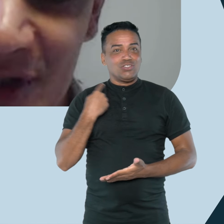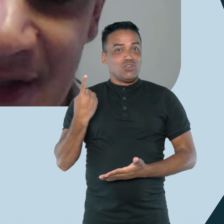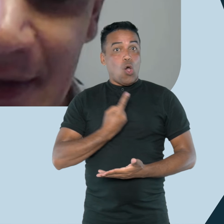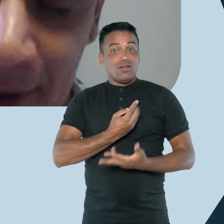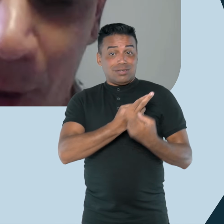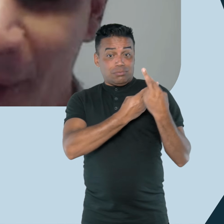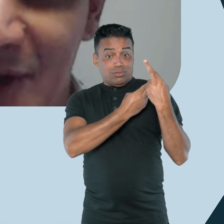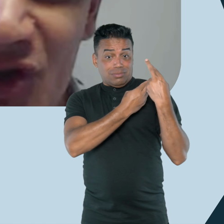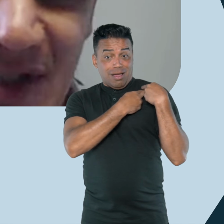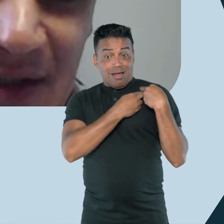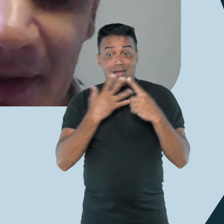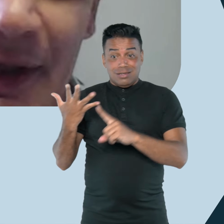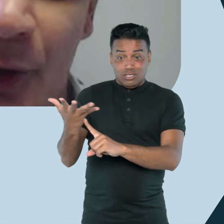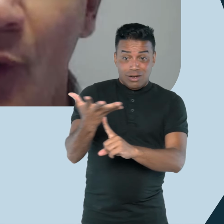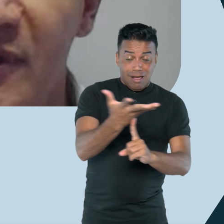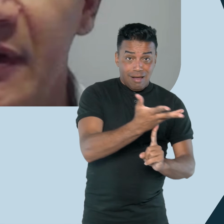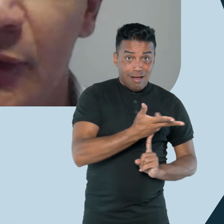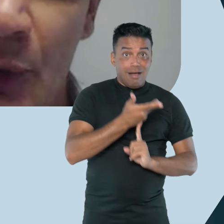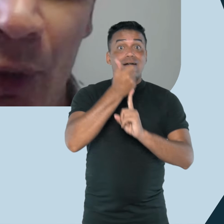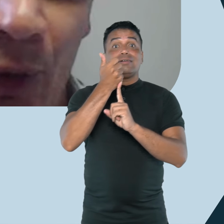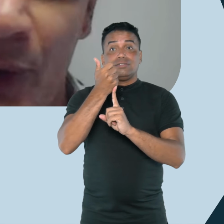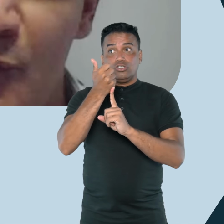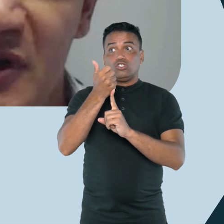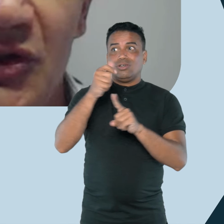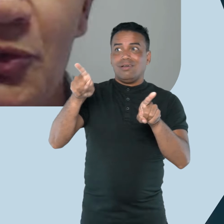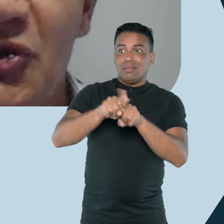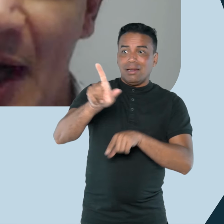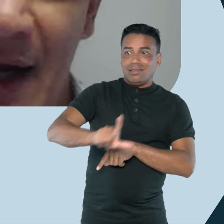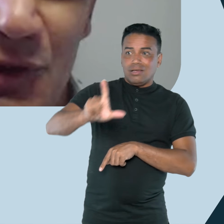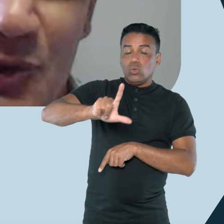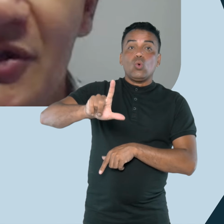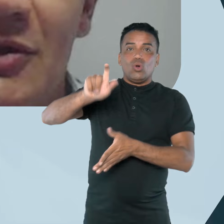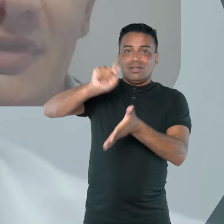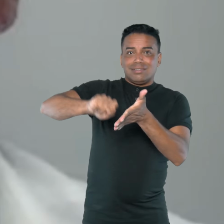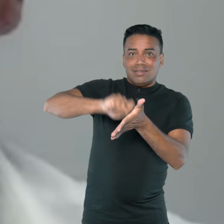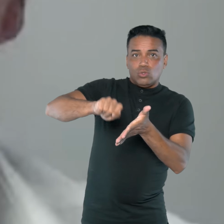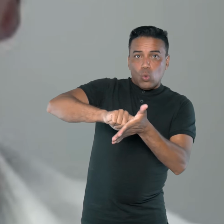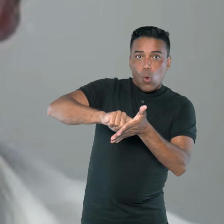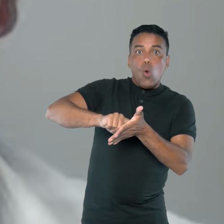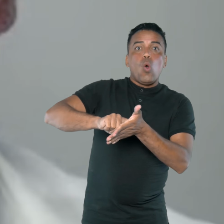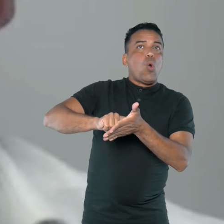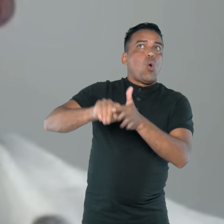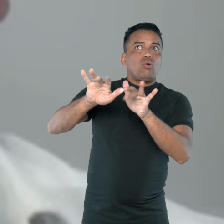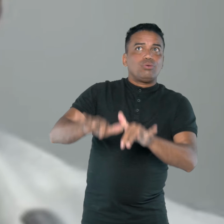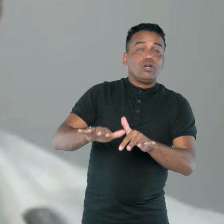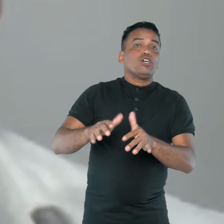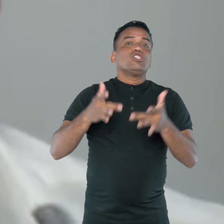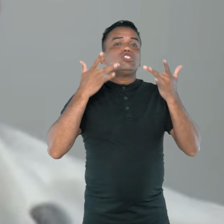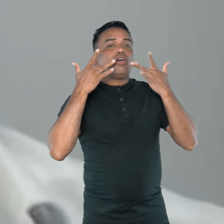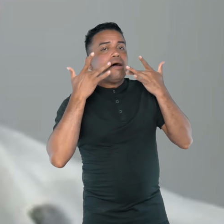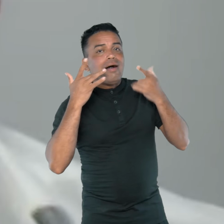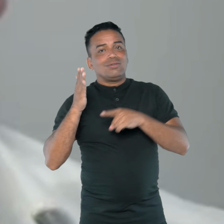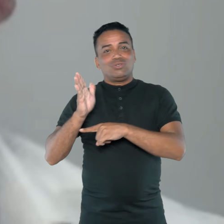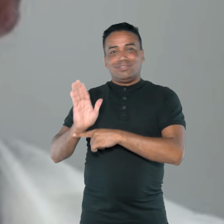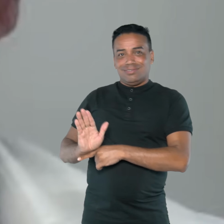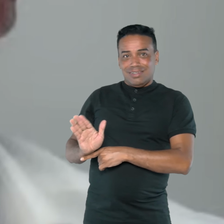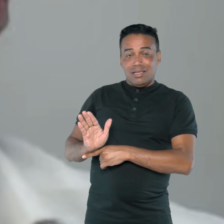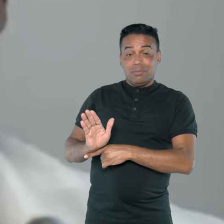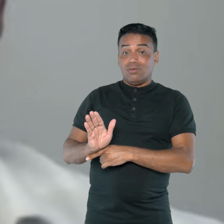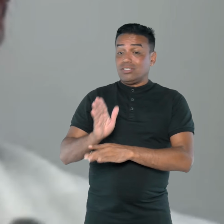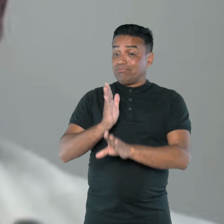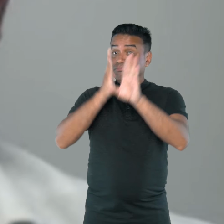como artista, né? Como escritor, ou seja no teatro, seja no cinema, quando a gente se depara com uma